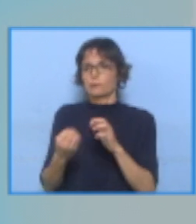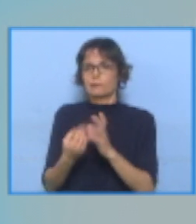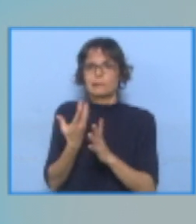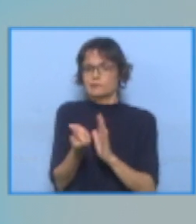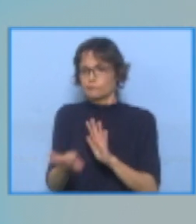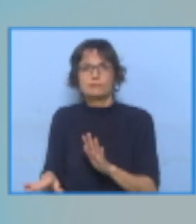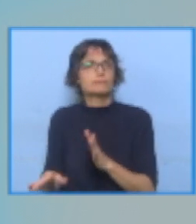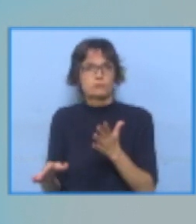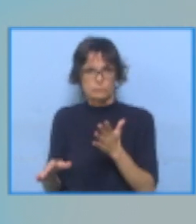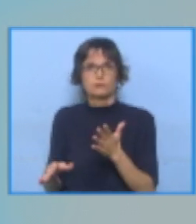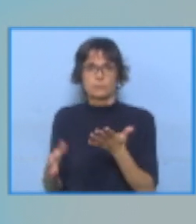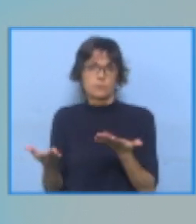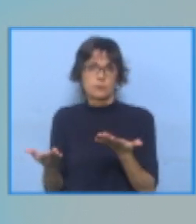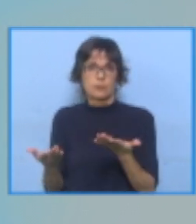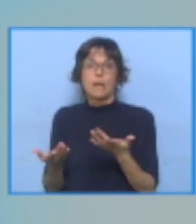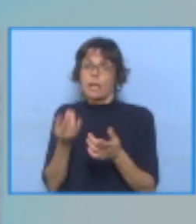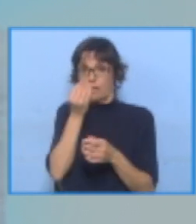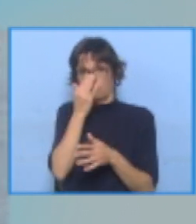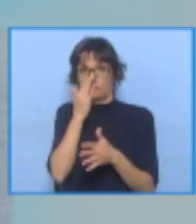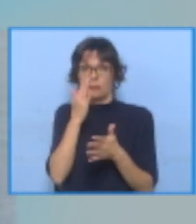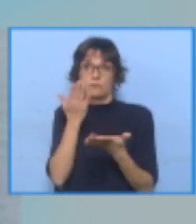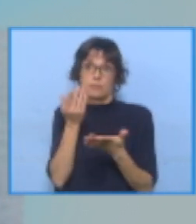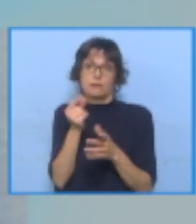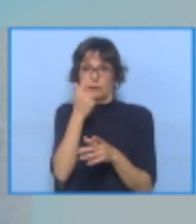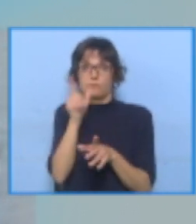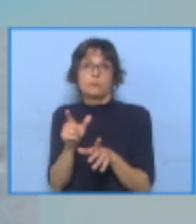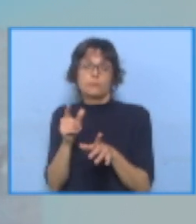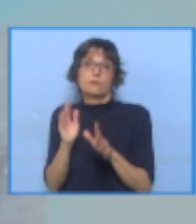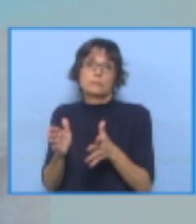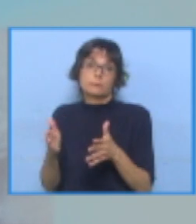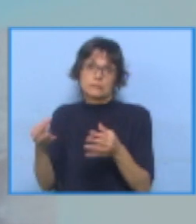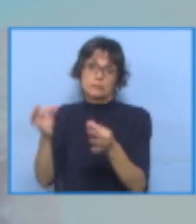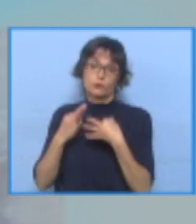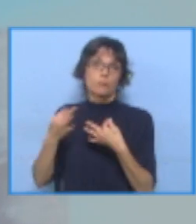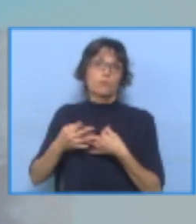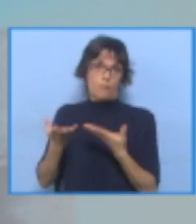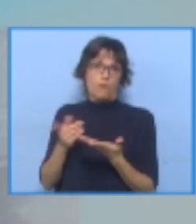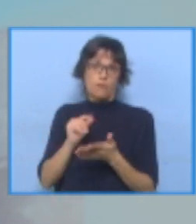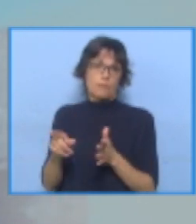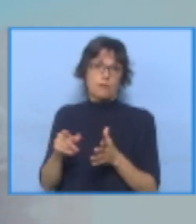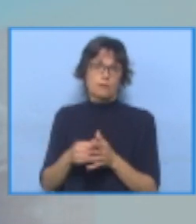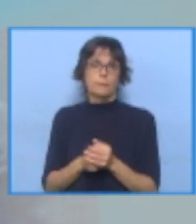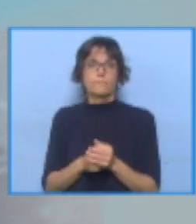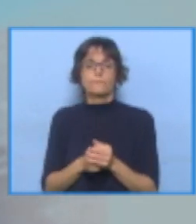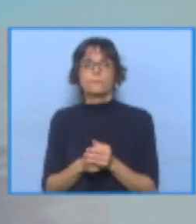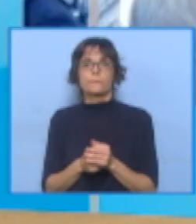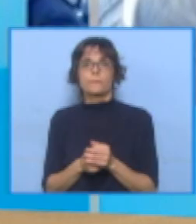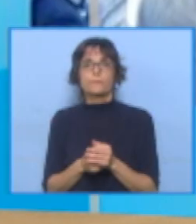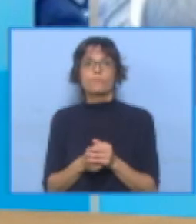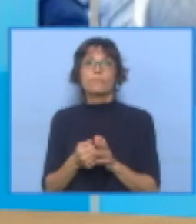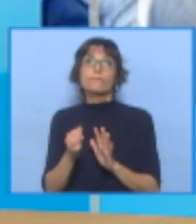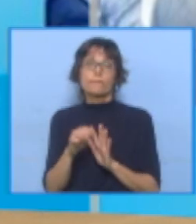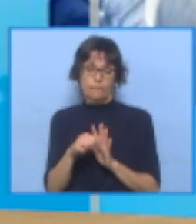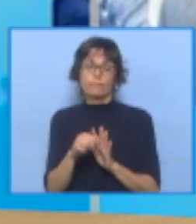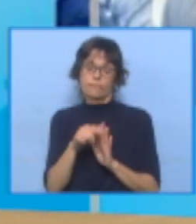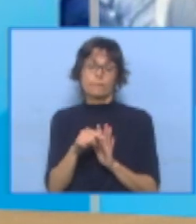maiores no caso. Aí há de facto uma mudança que é necessário implementar para que o cuidado possa acontecer. É uma mudança radical